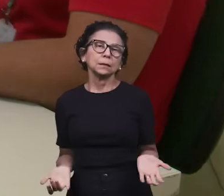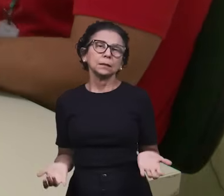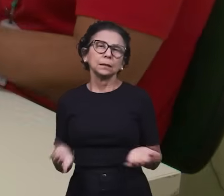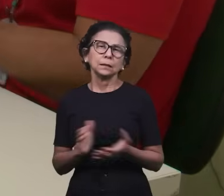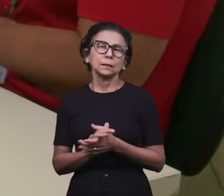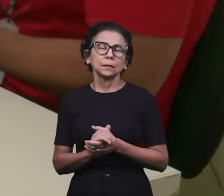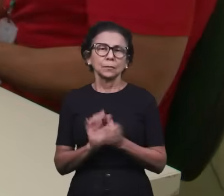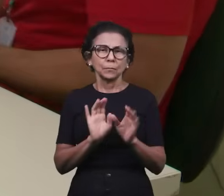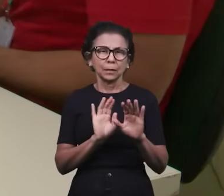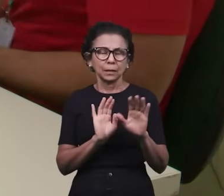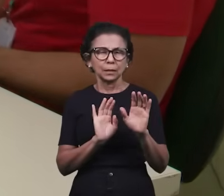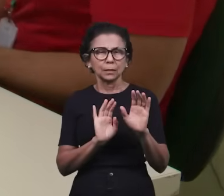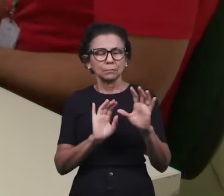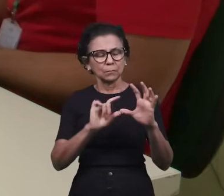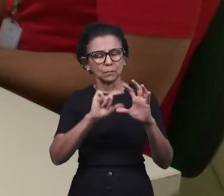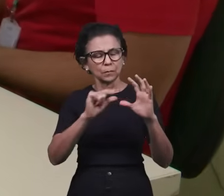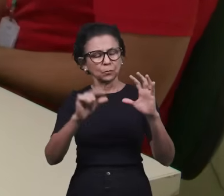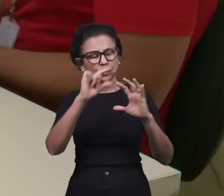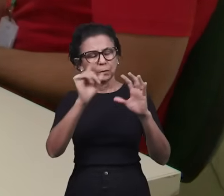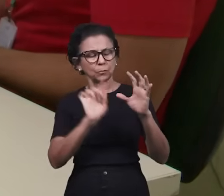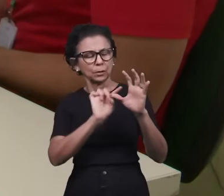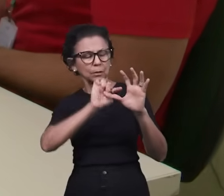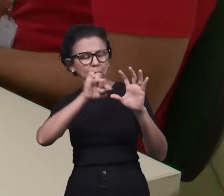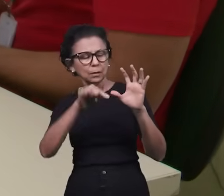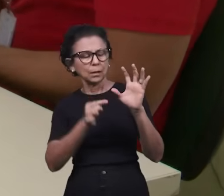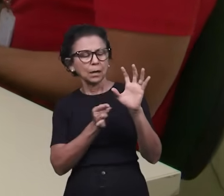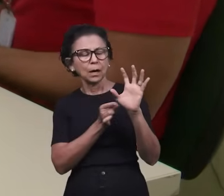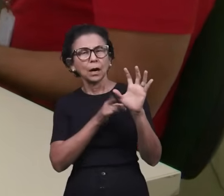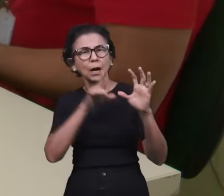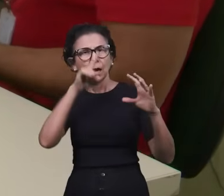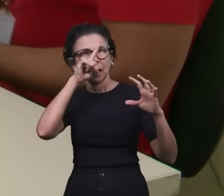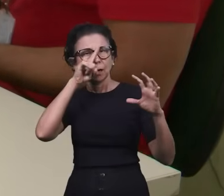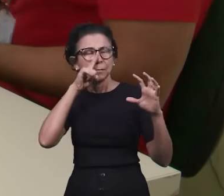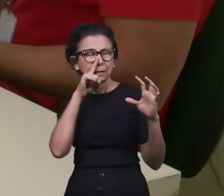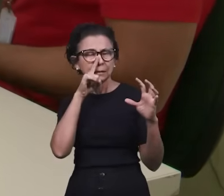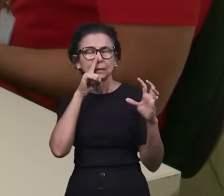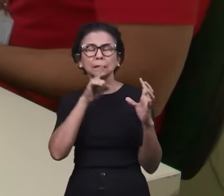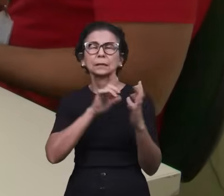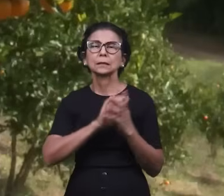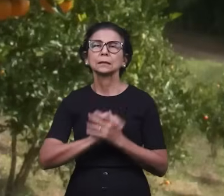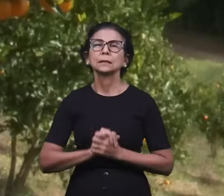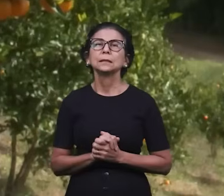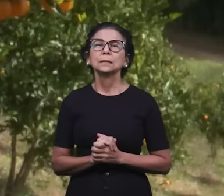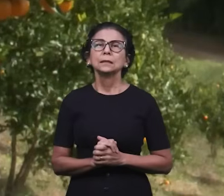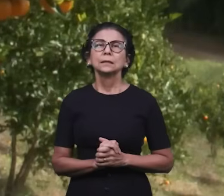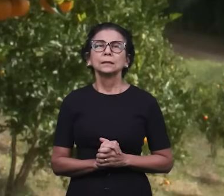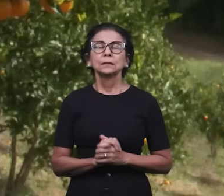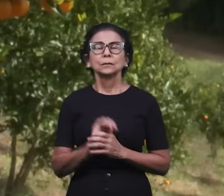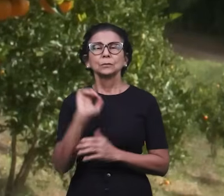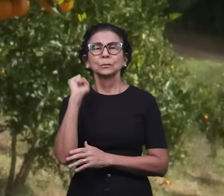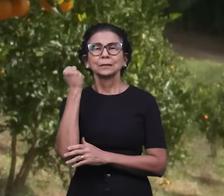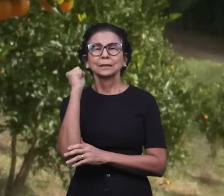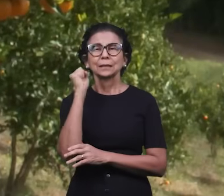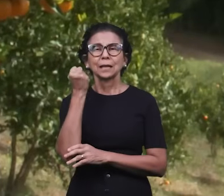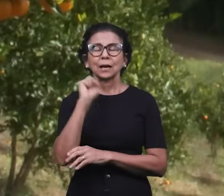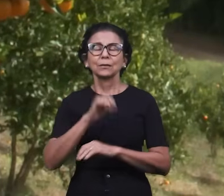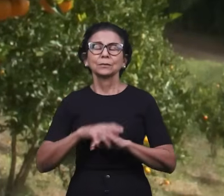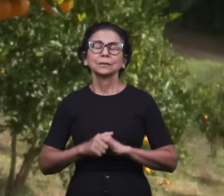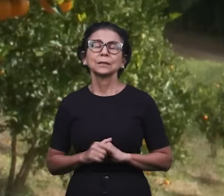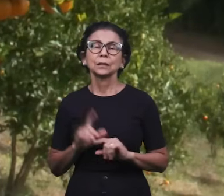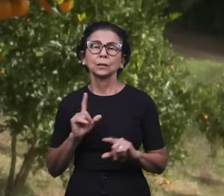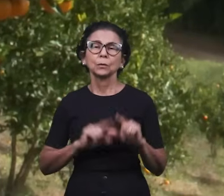resultado adequado na hora da produção, na hora da colheita. Então a gente faz esse acompanhamento nutricional através